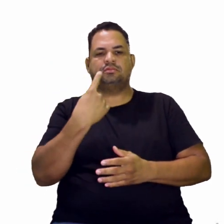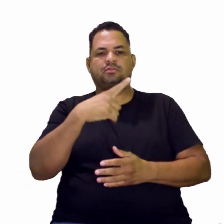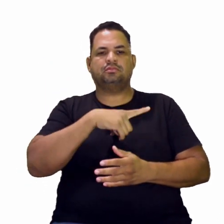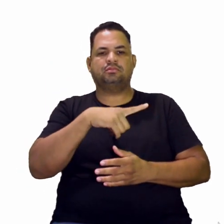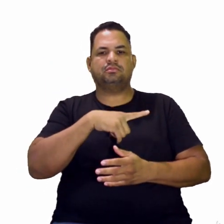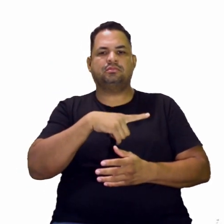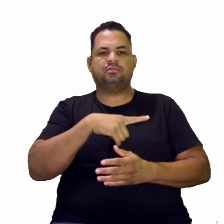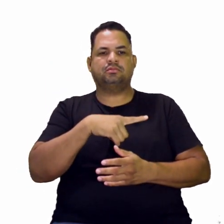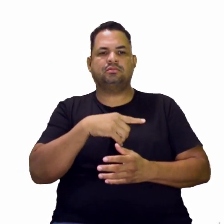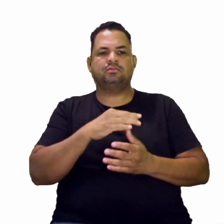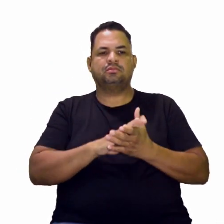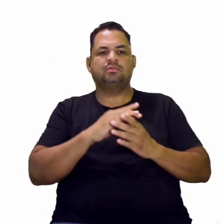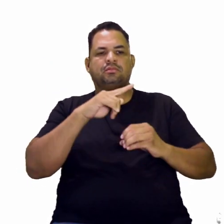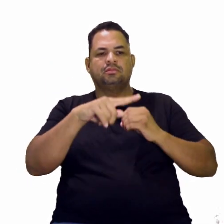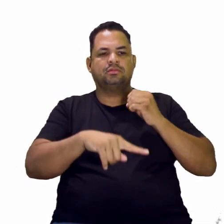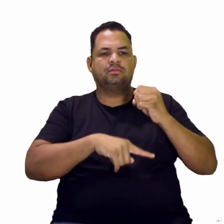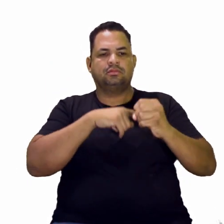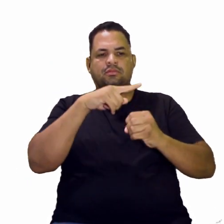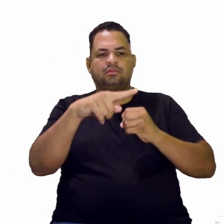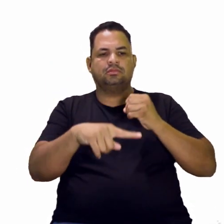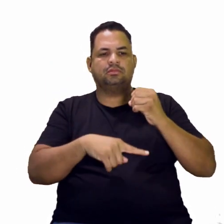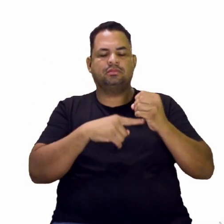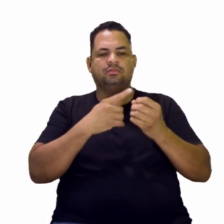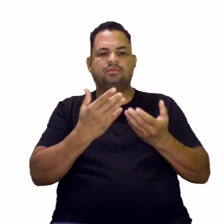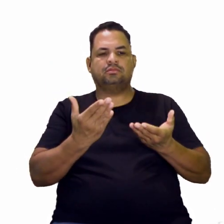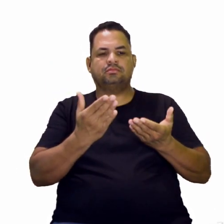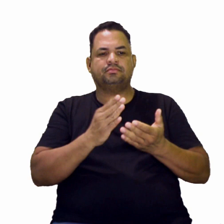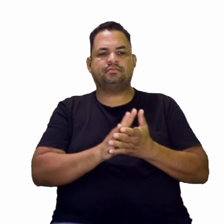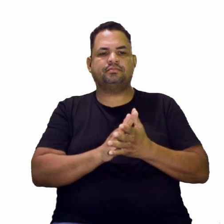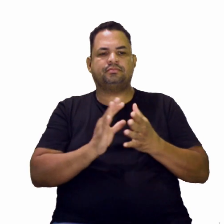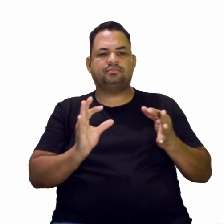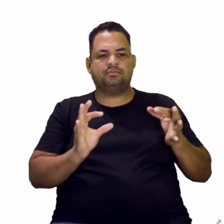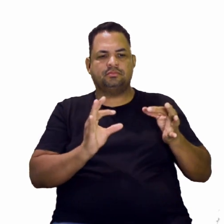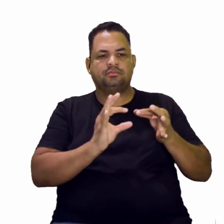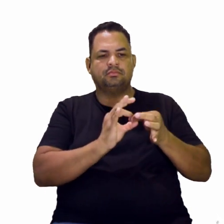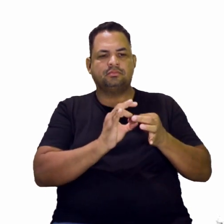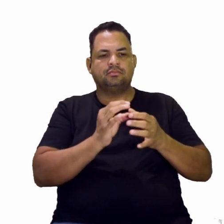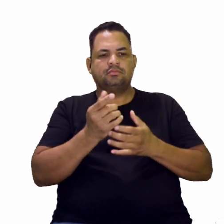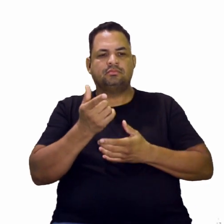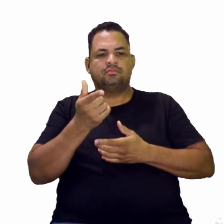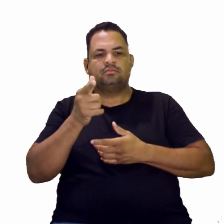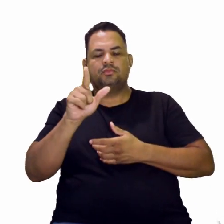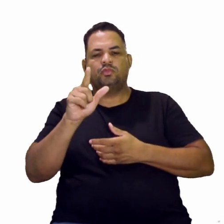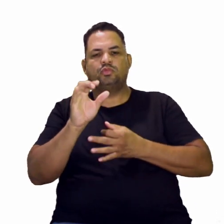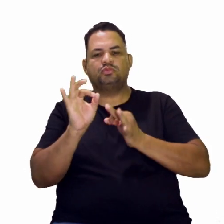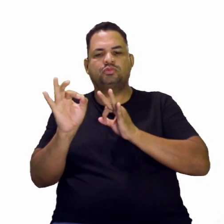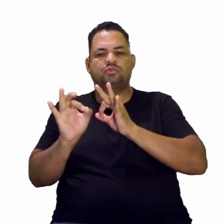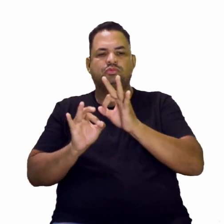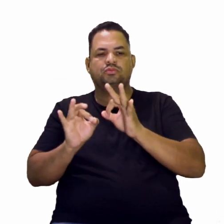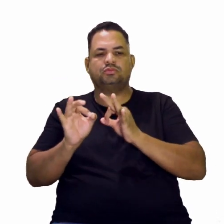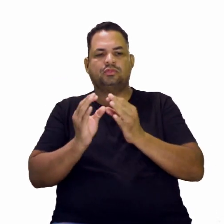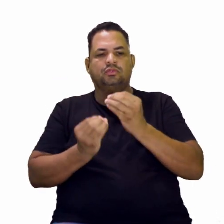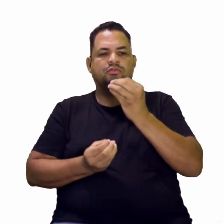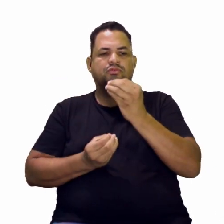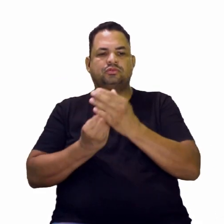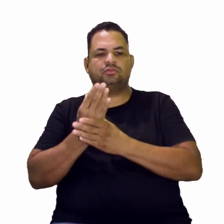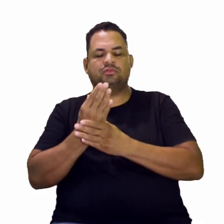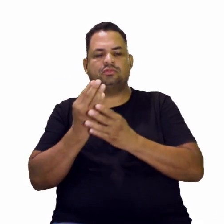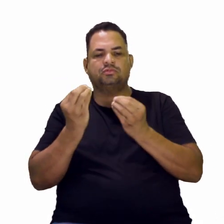ali o átomo se juntando com outros átomos, ele vai formar